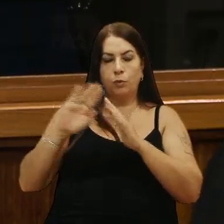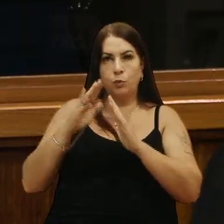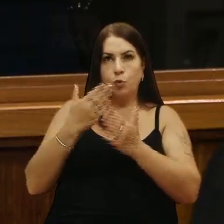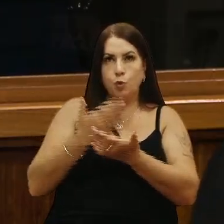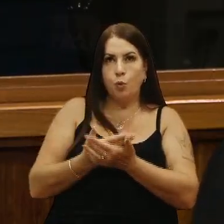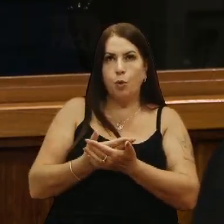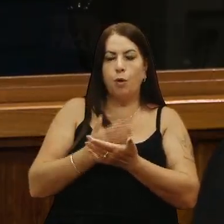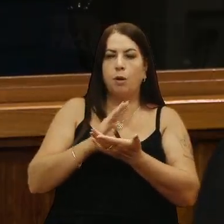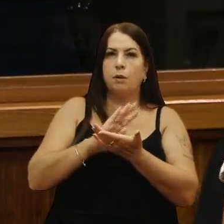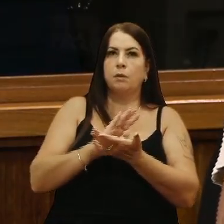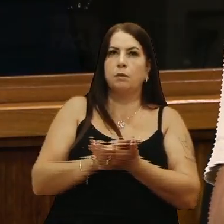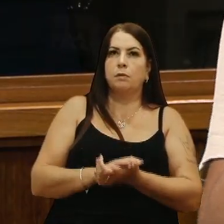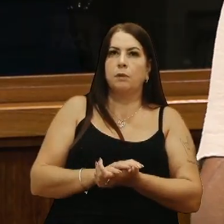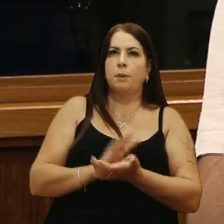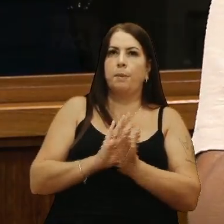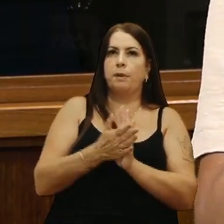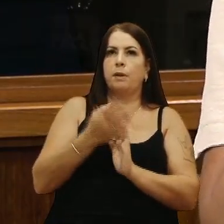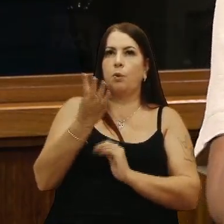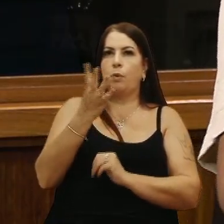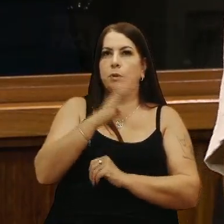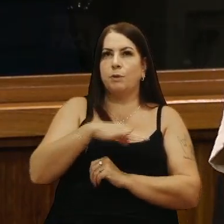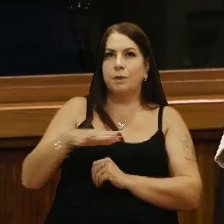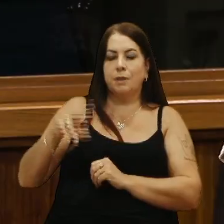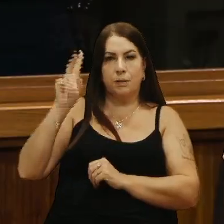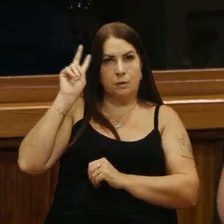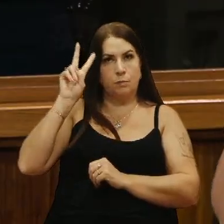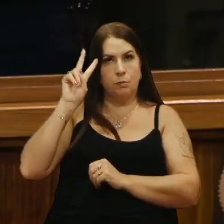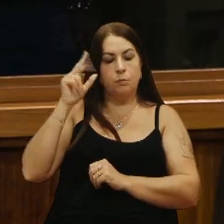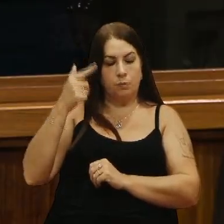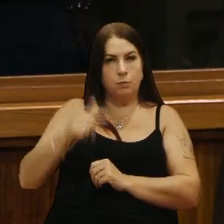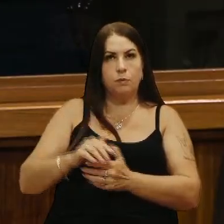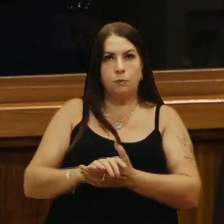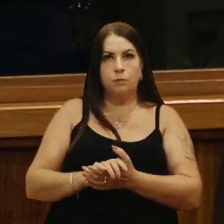escolas, que mataram 4 crianças, que eu relembro